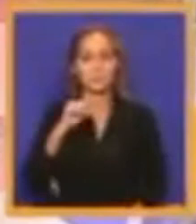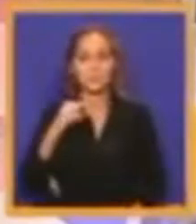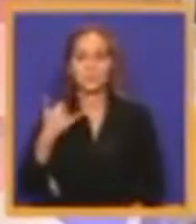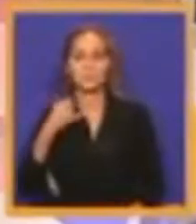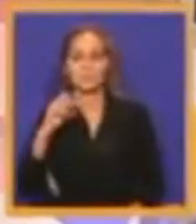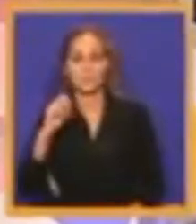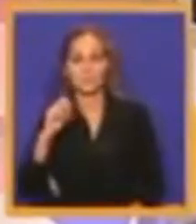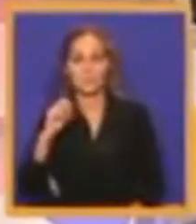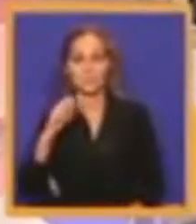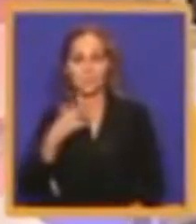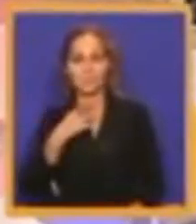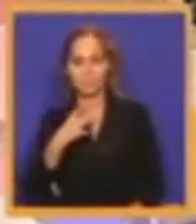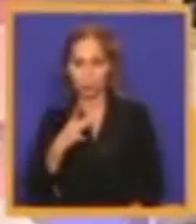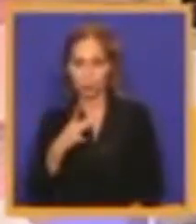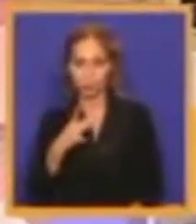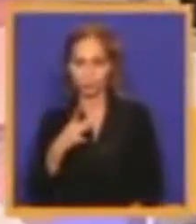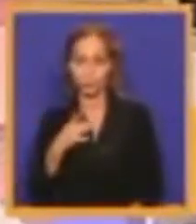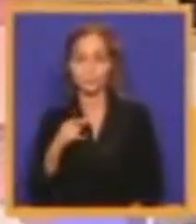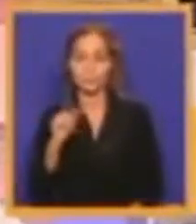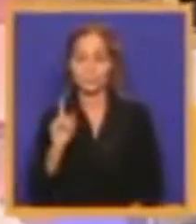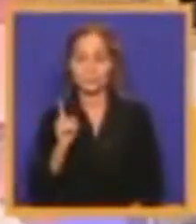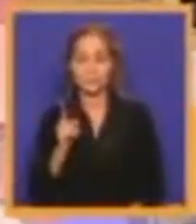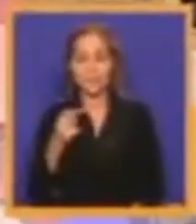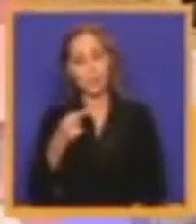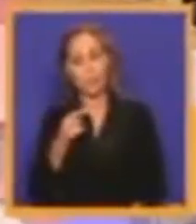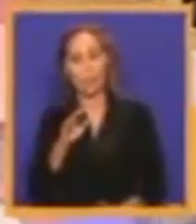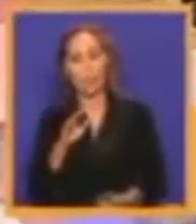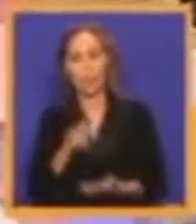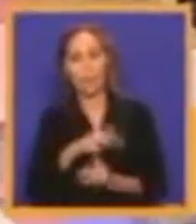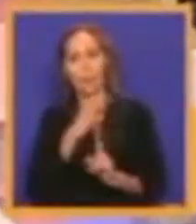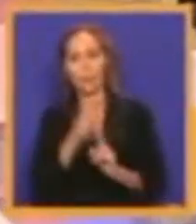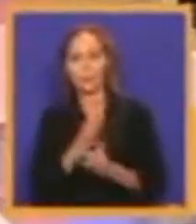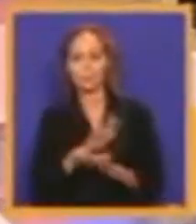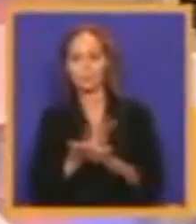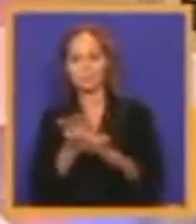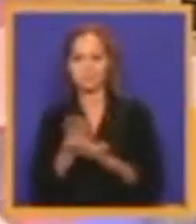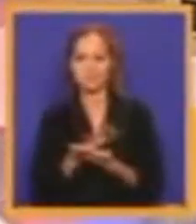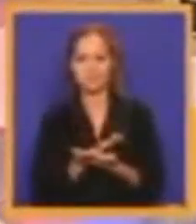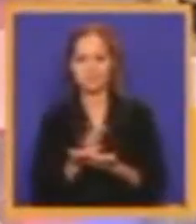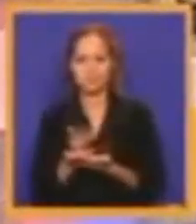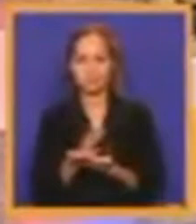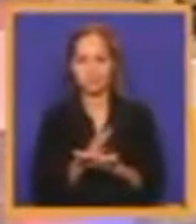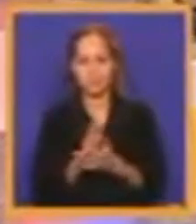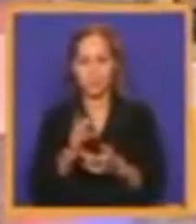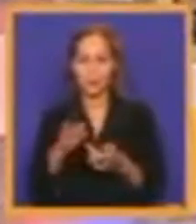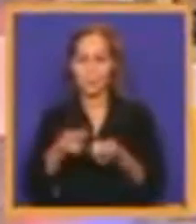23 de agosto. Para eles, um ano mais ou menos instável, em que eles vão ter que ser um pouco mais